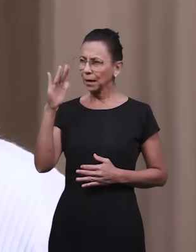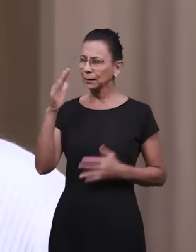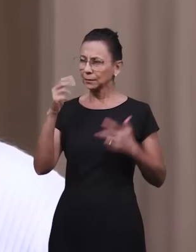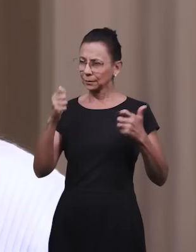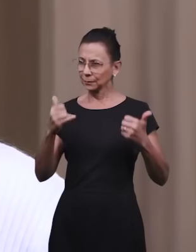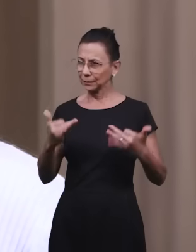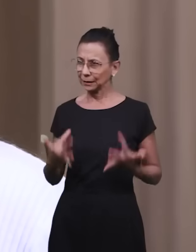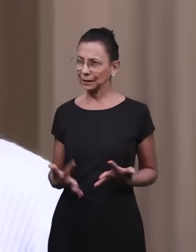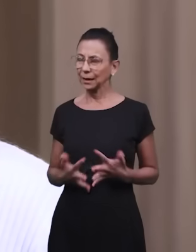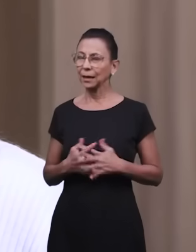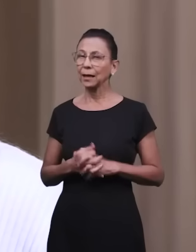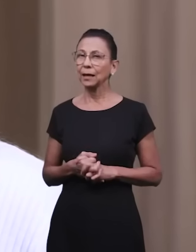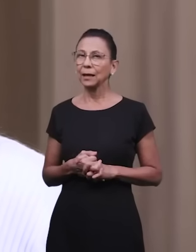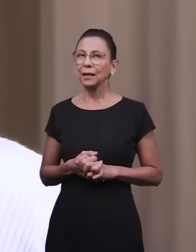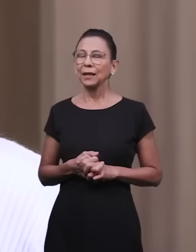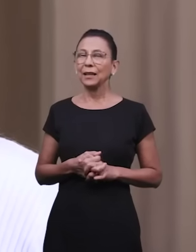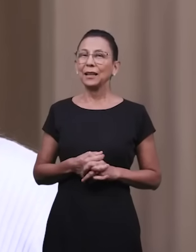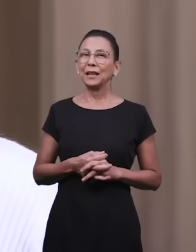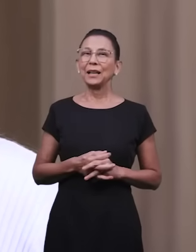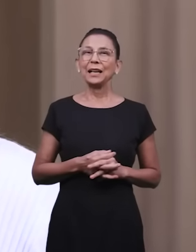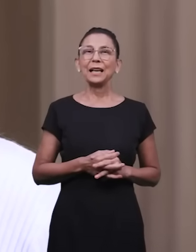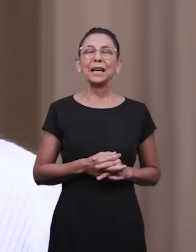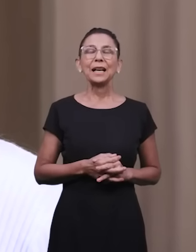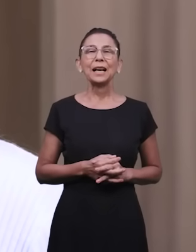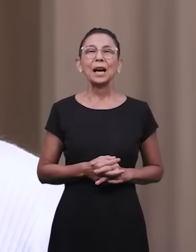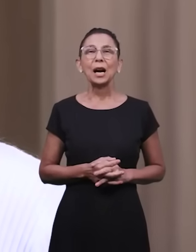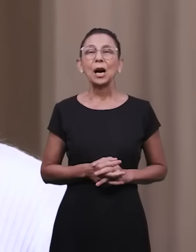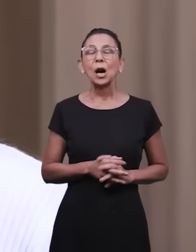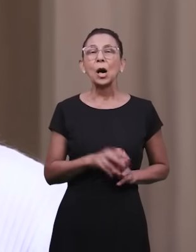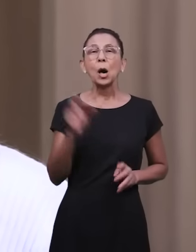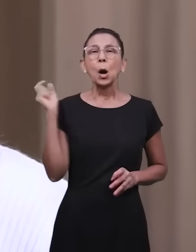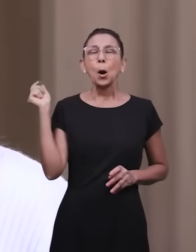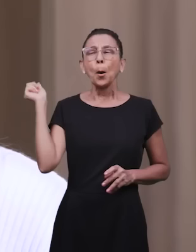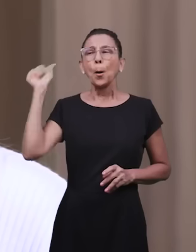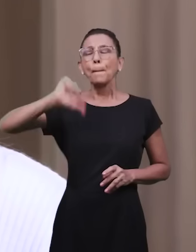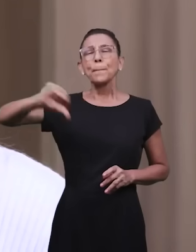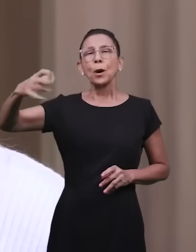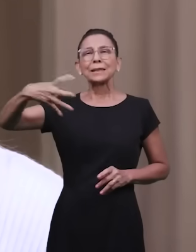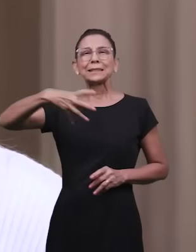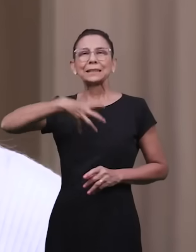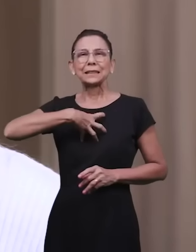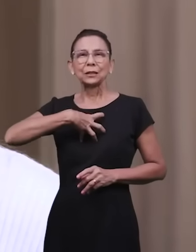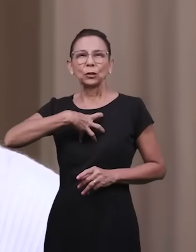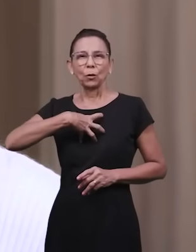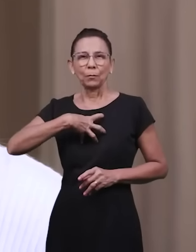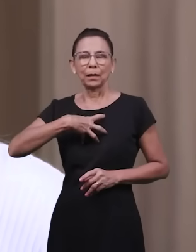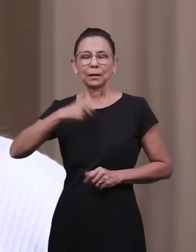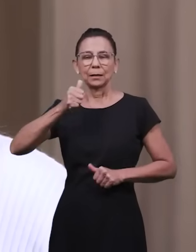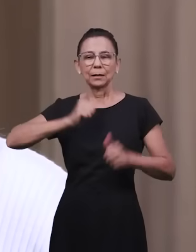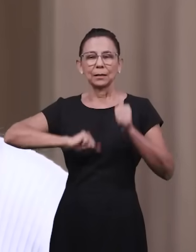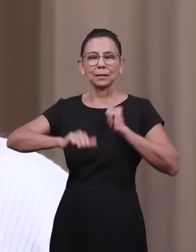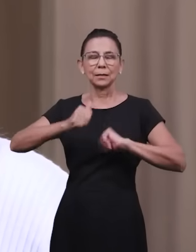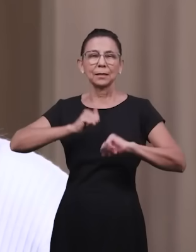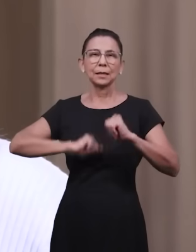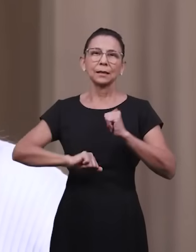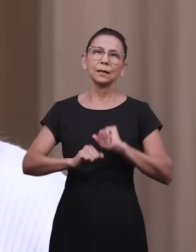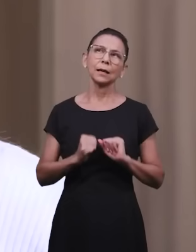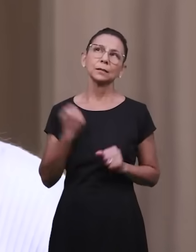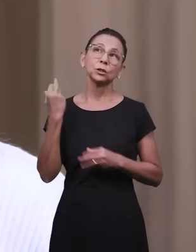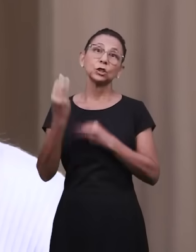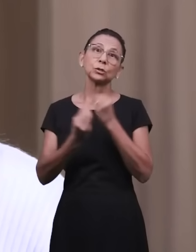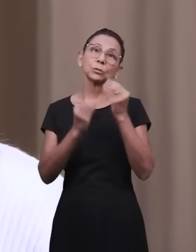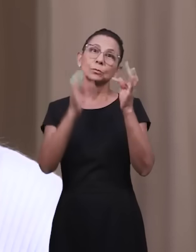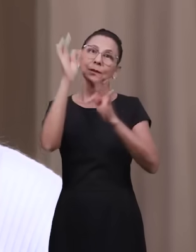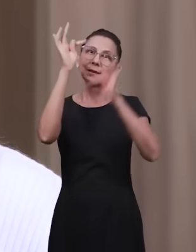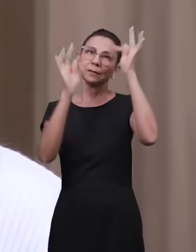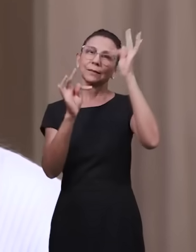pouco melhor e um pouco mais sobre quais são os piores sintomas da ansiedade e também as